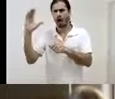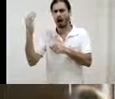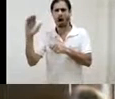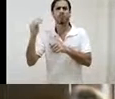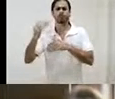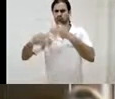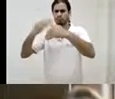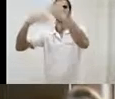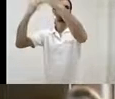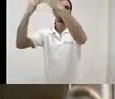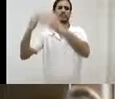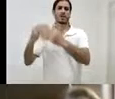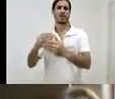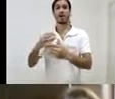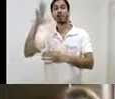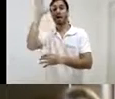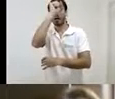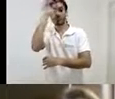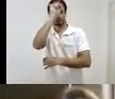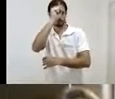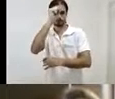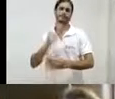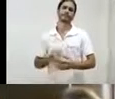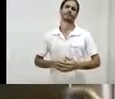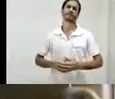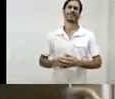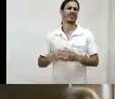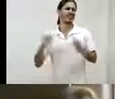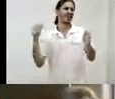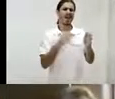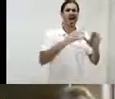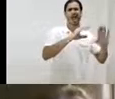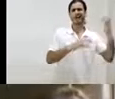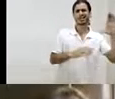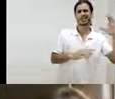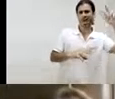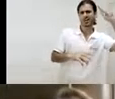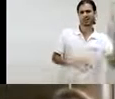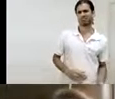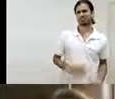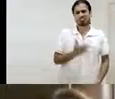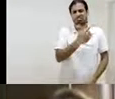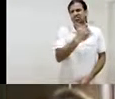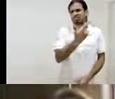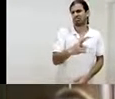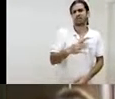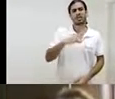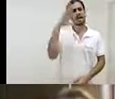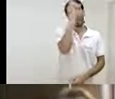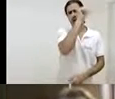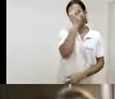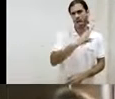sobretudo das ciências humanas não produzissem conhecimento. Então, essa ruptura com a filosofia